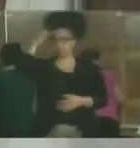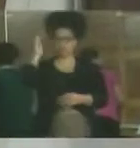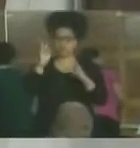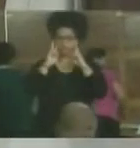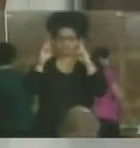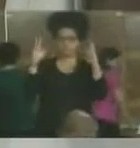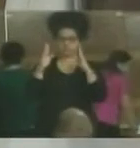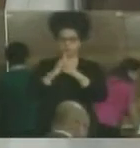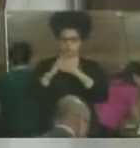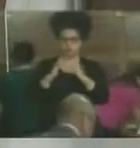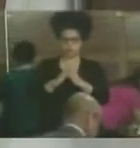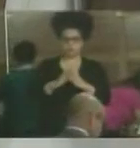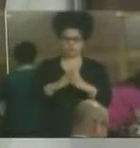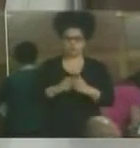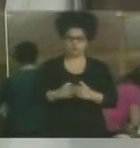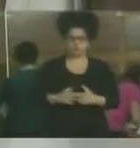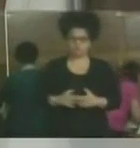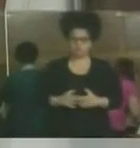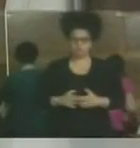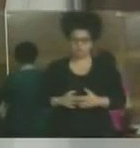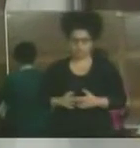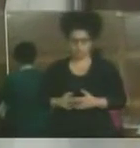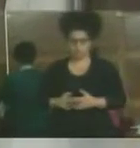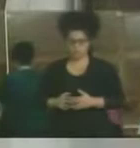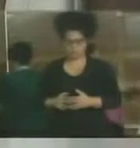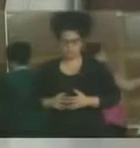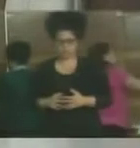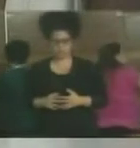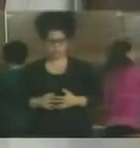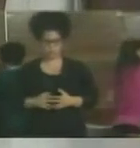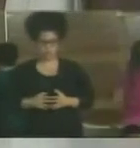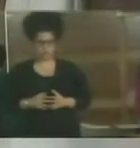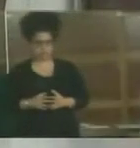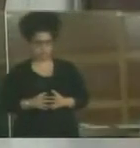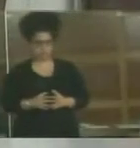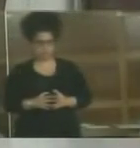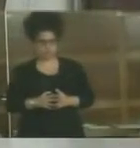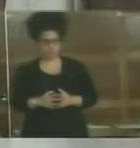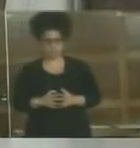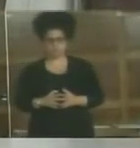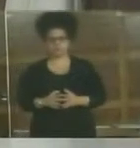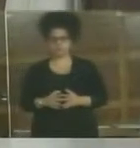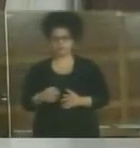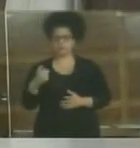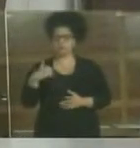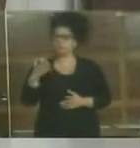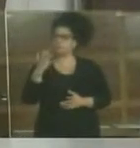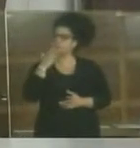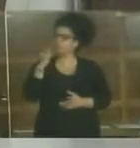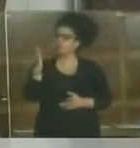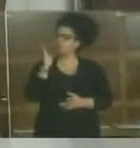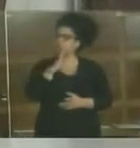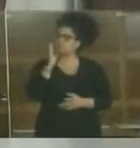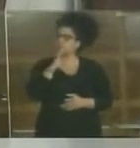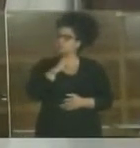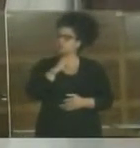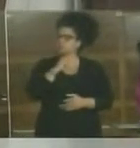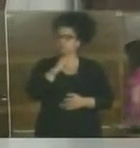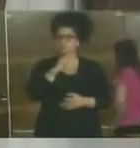presidente, antes de começar minha fala em duas matérias aqui, eu queria pedir regime de urgência no projeto de lei